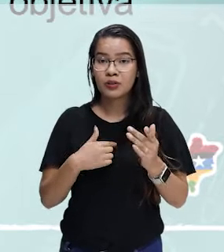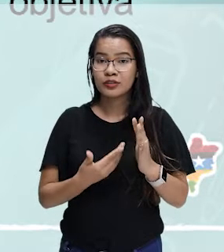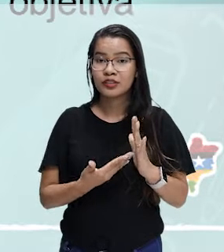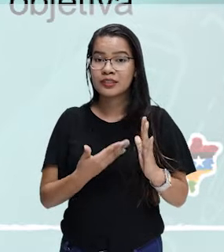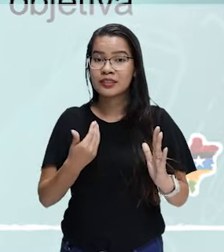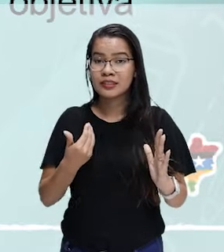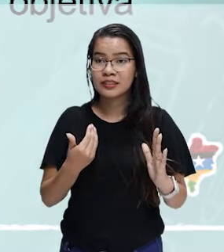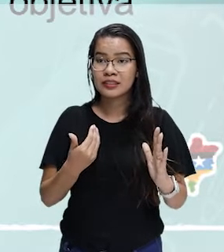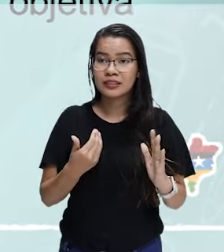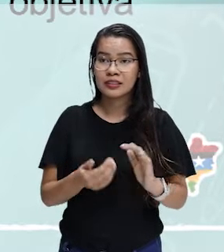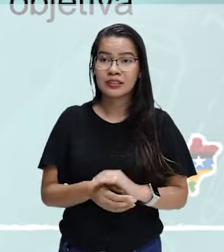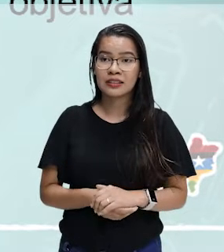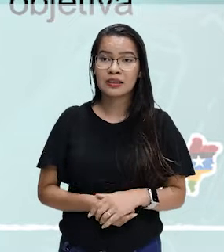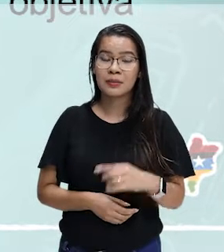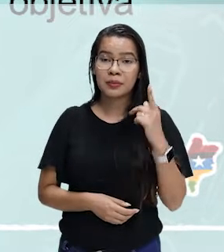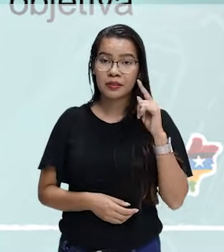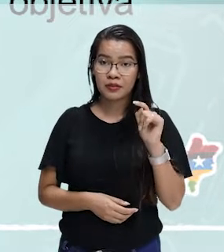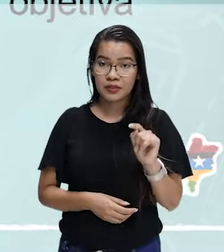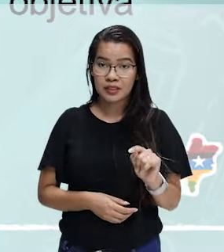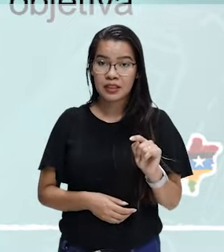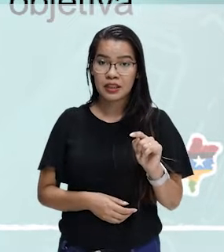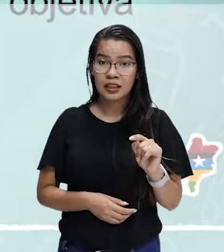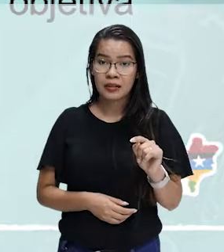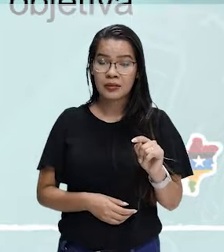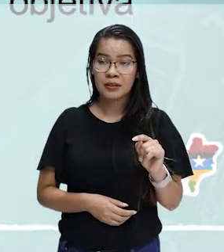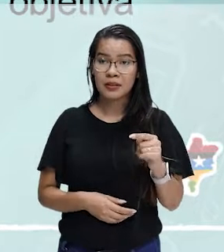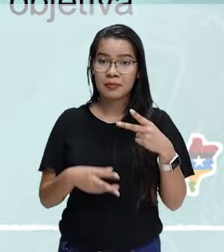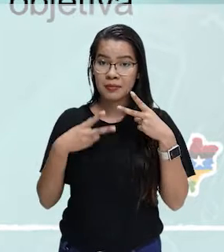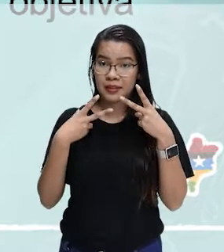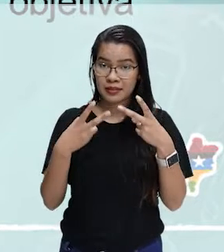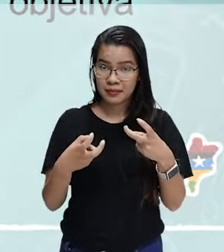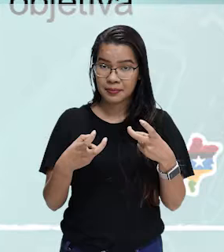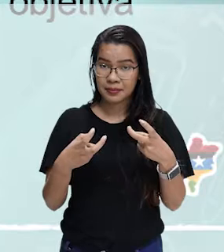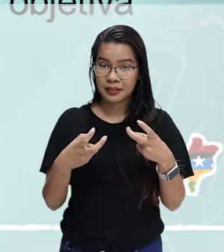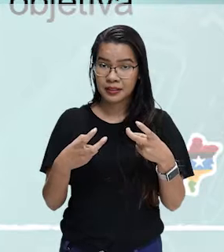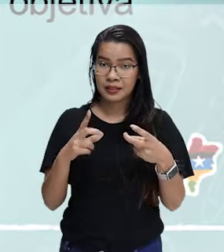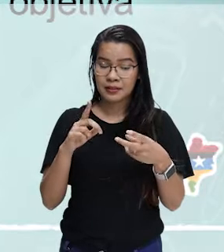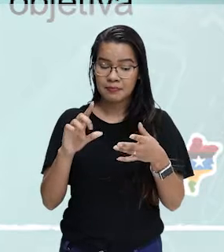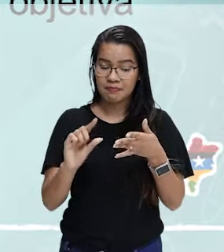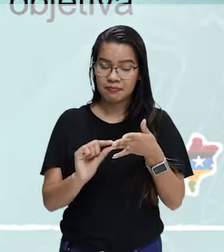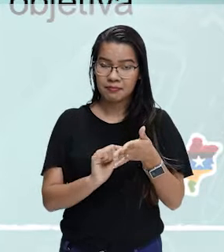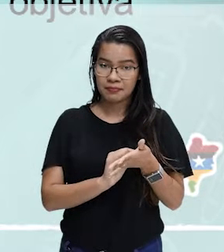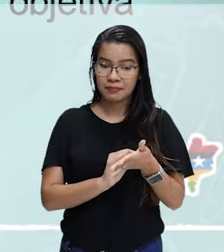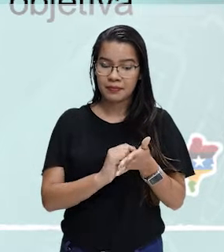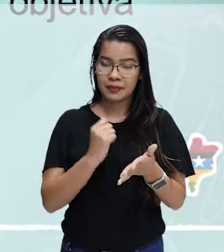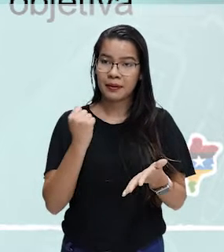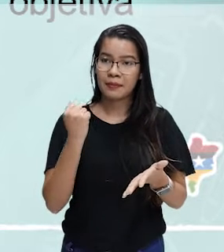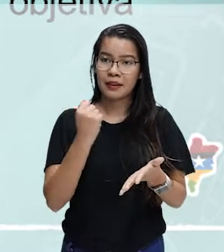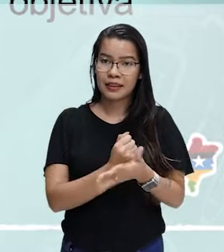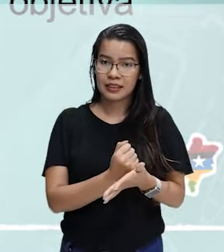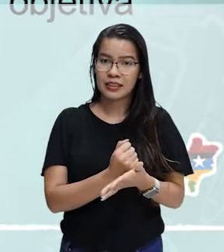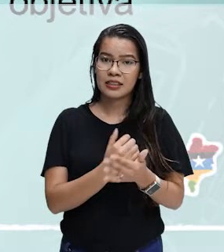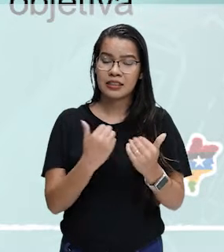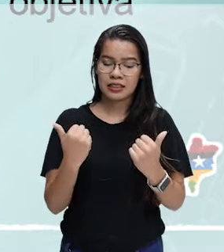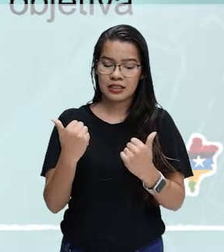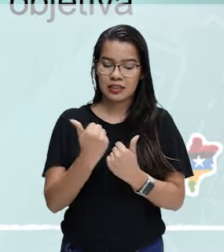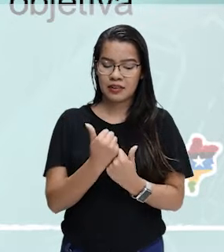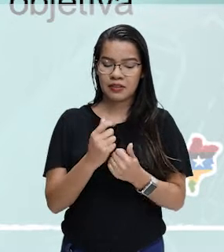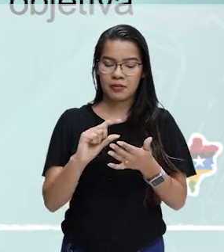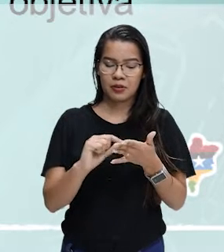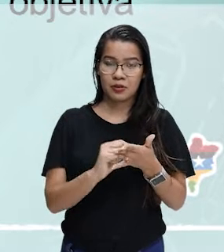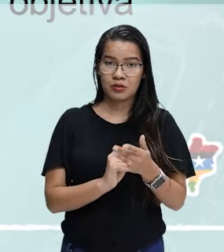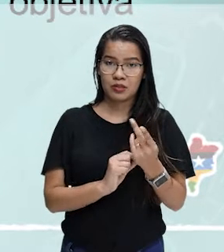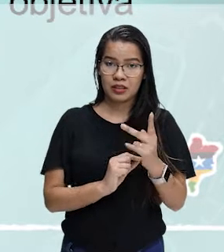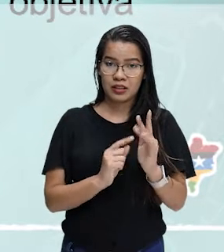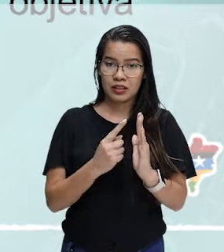questão que eu tirei da PUC. Para você identificar, aproveitar aí, marca. Escreve, transcreve a questão para o seu caderno